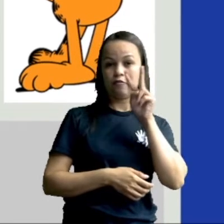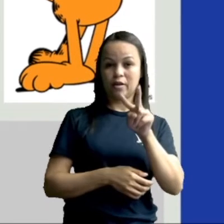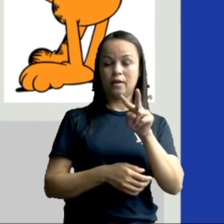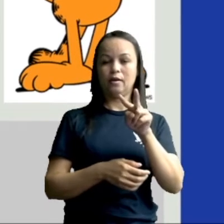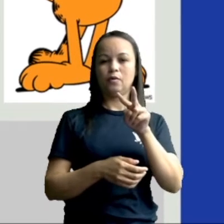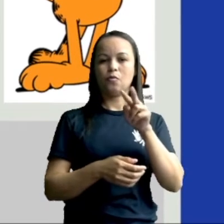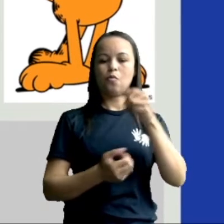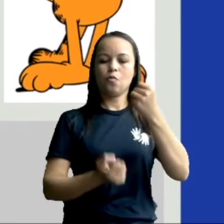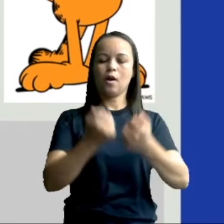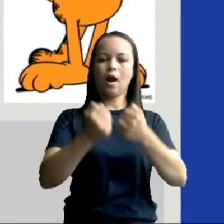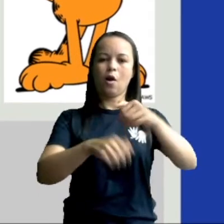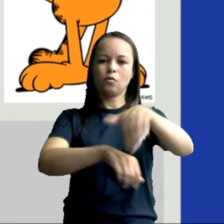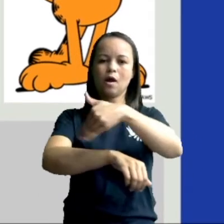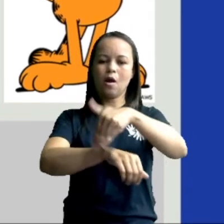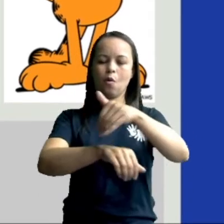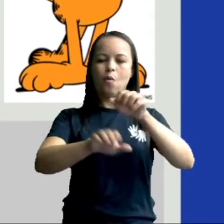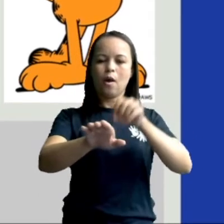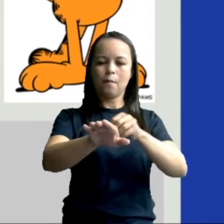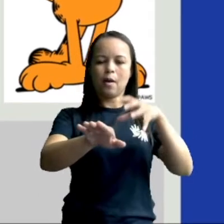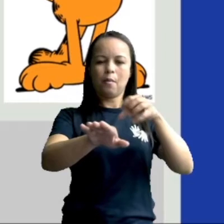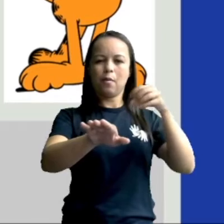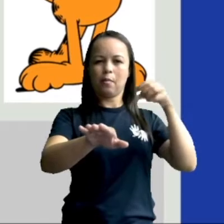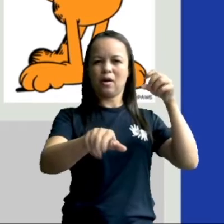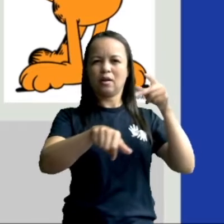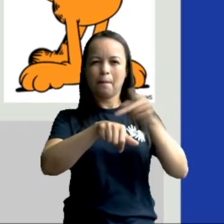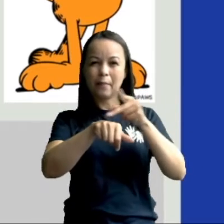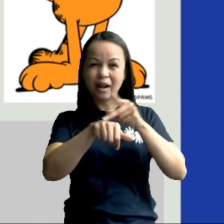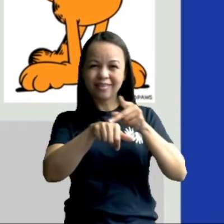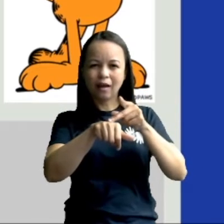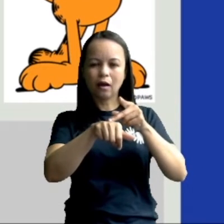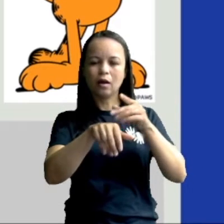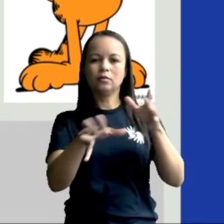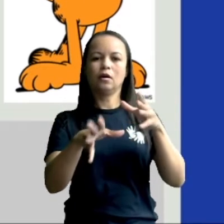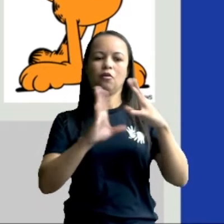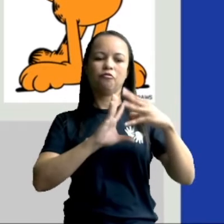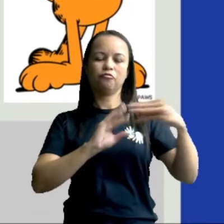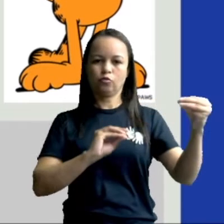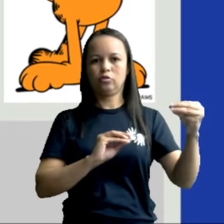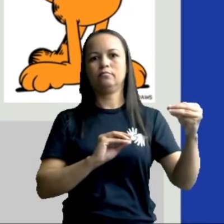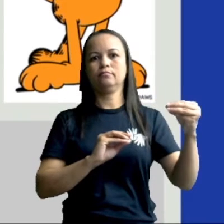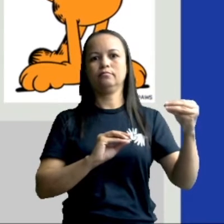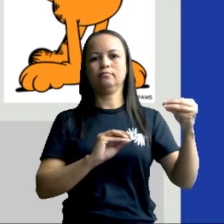solta aquela fumaça preta, minha gente, fuja. Porque aquela fumaça